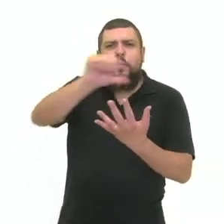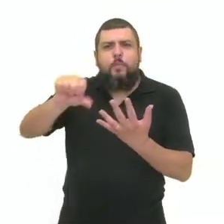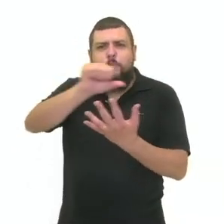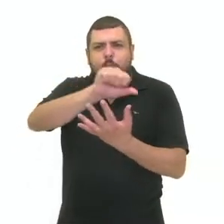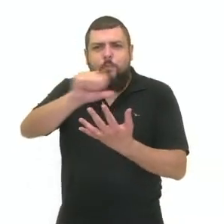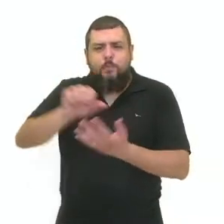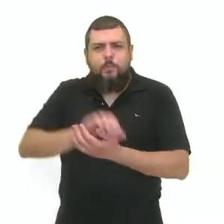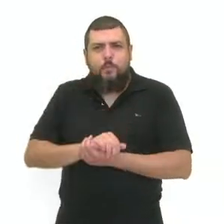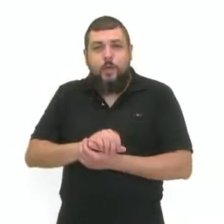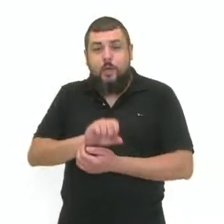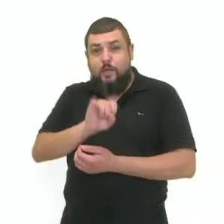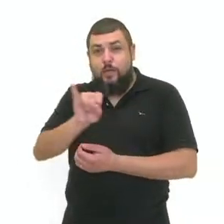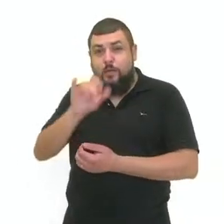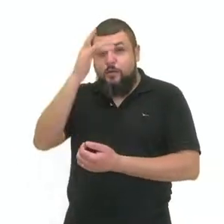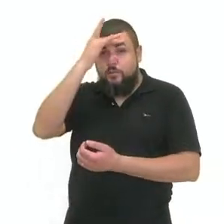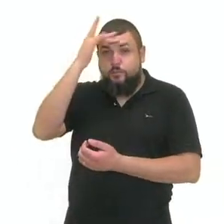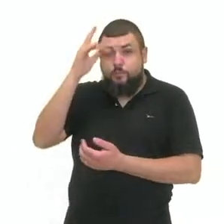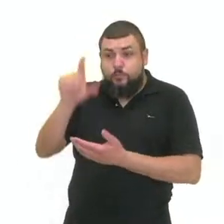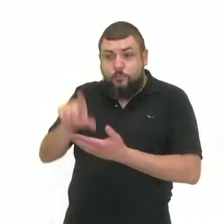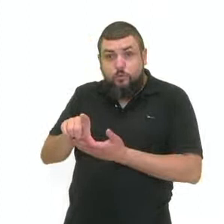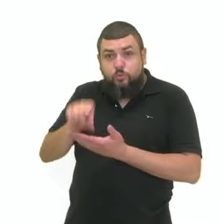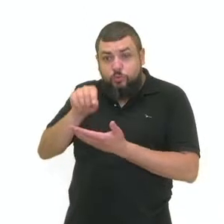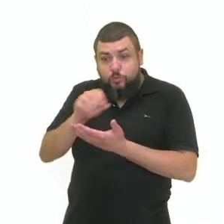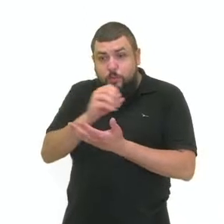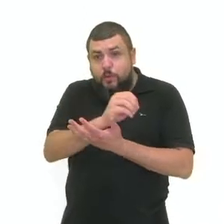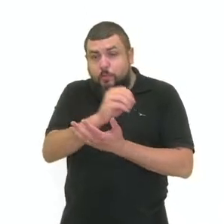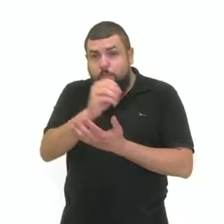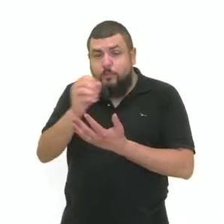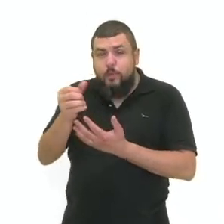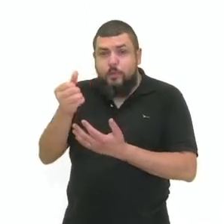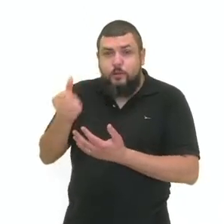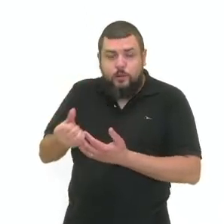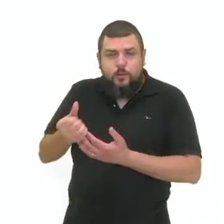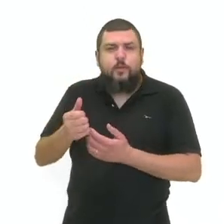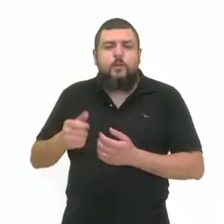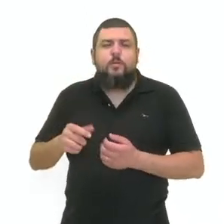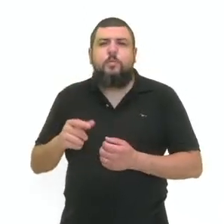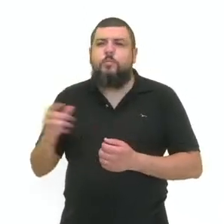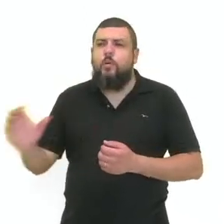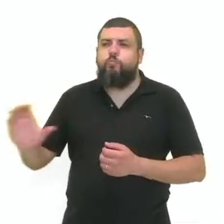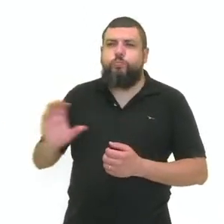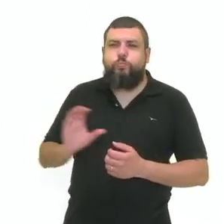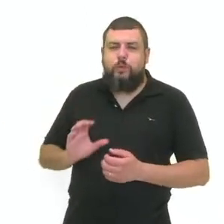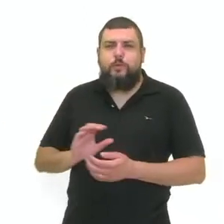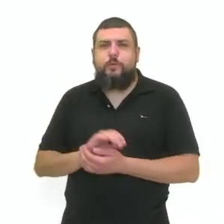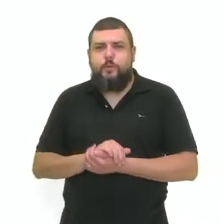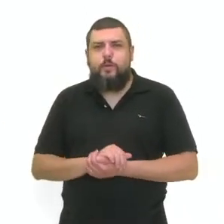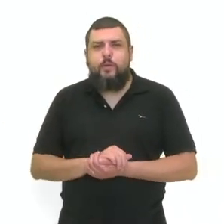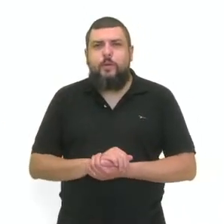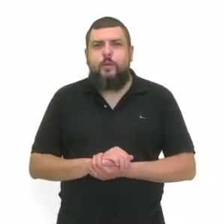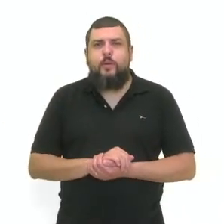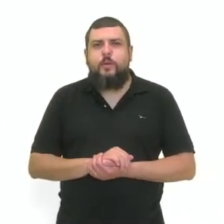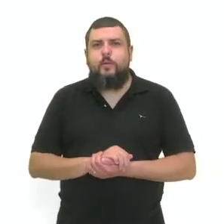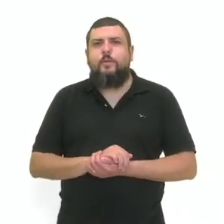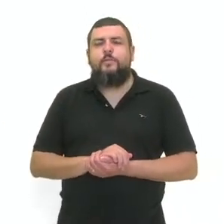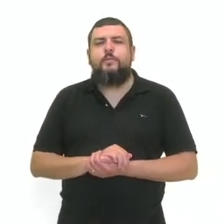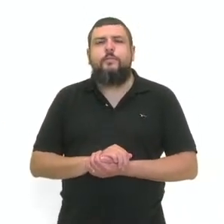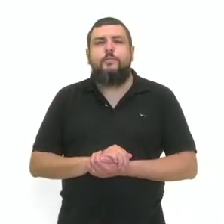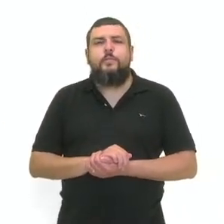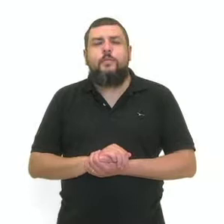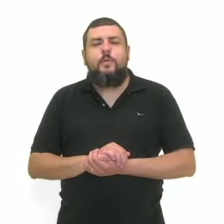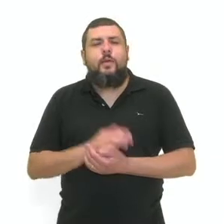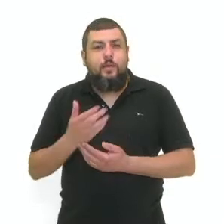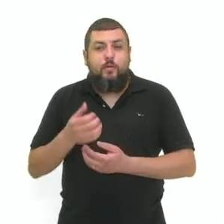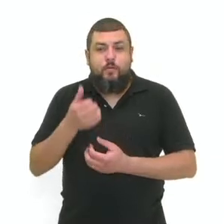marcando esses números ela receberá o prêmio fazendo a combinação então de 60 dezenas tomadas 6 a